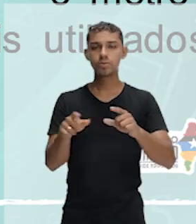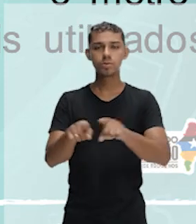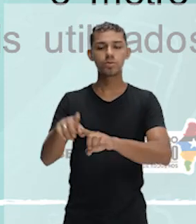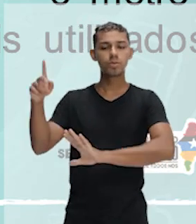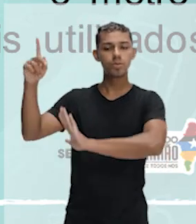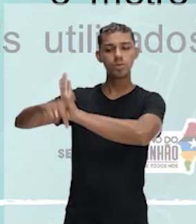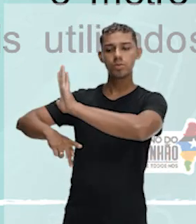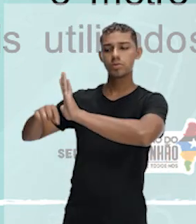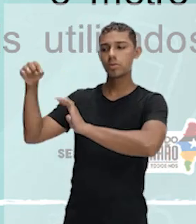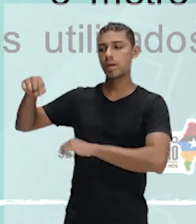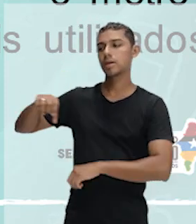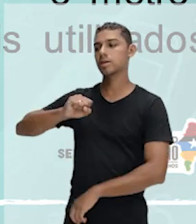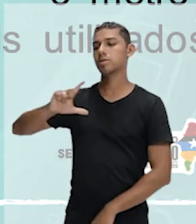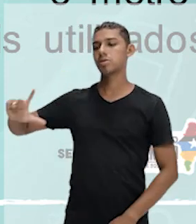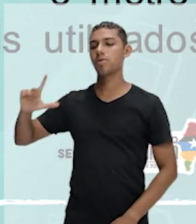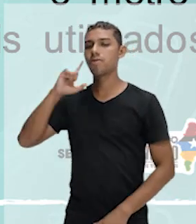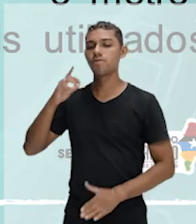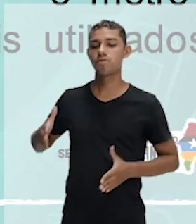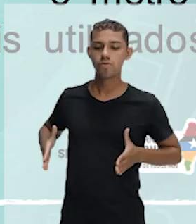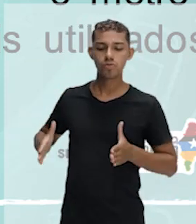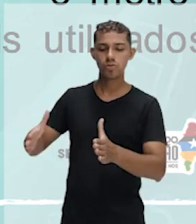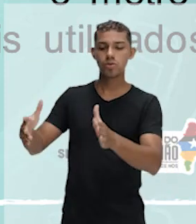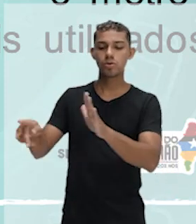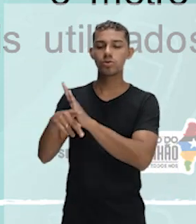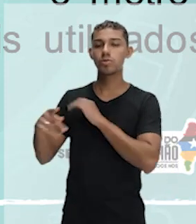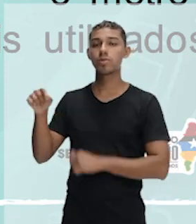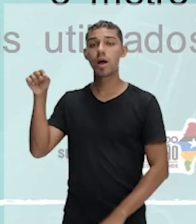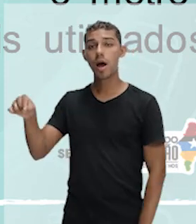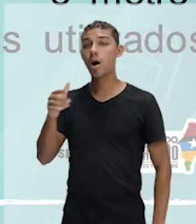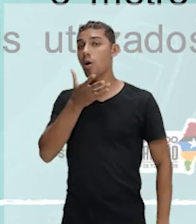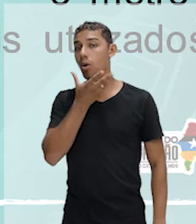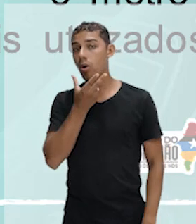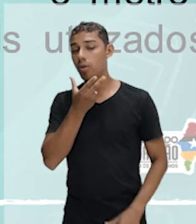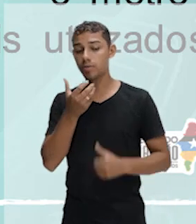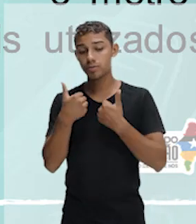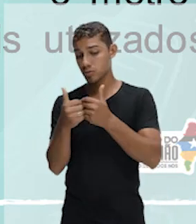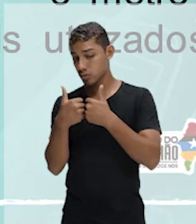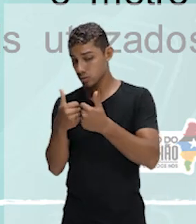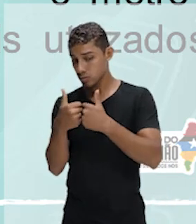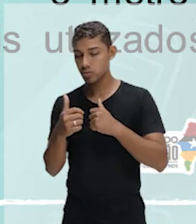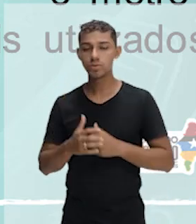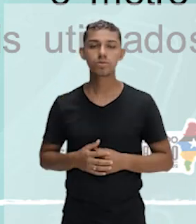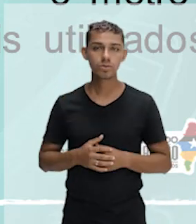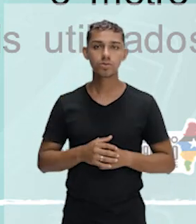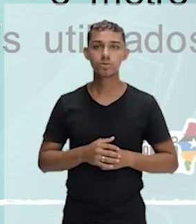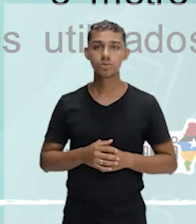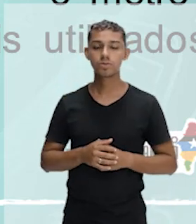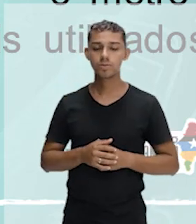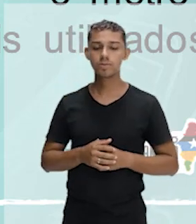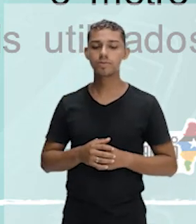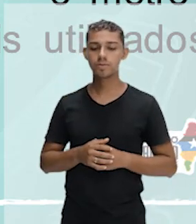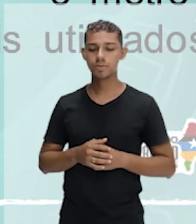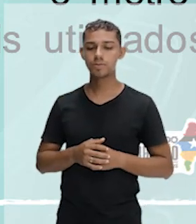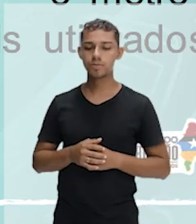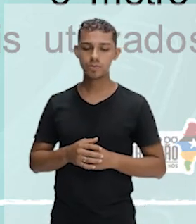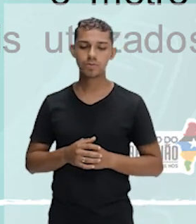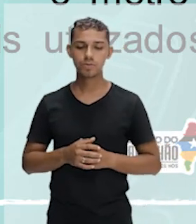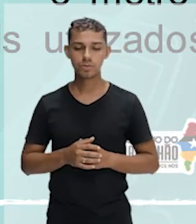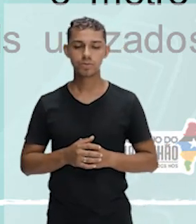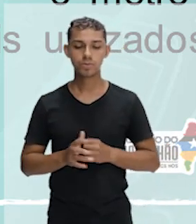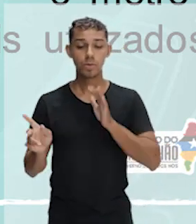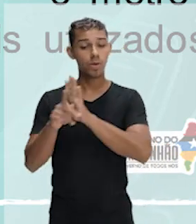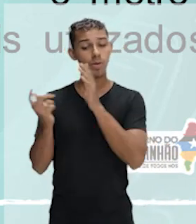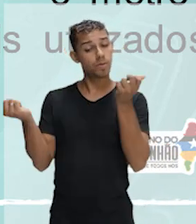Luís, uma via para ônibus sendo implantada, possibilitando uma maior agilidade ao se movimentar em horários de